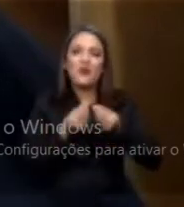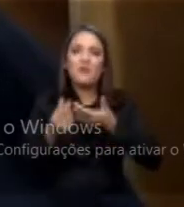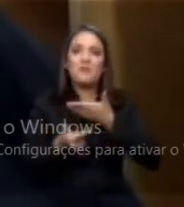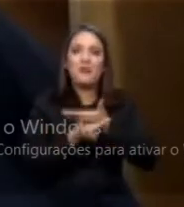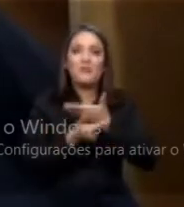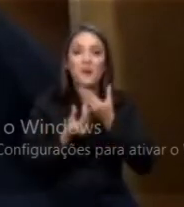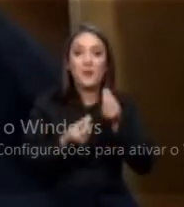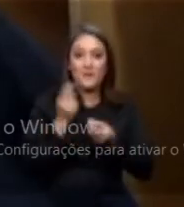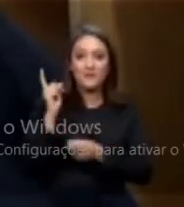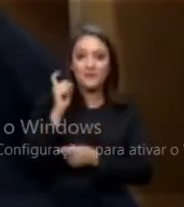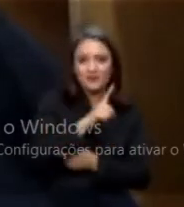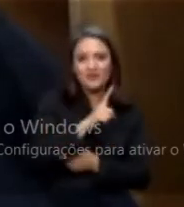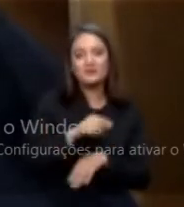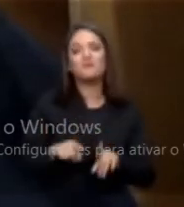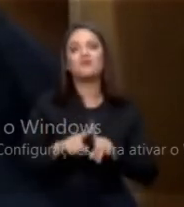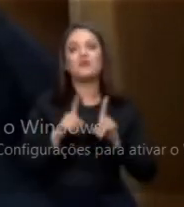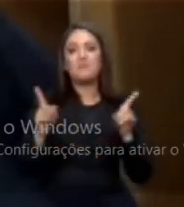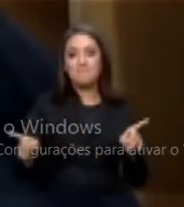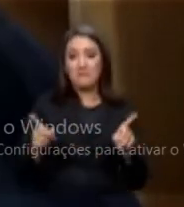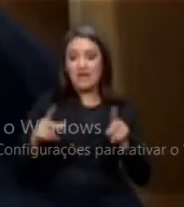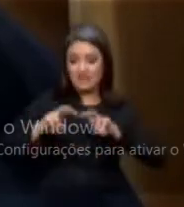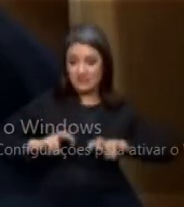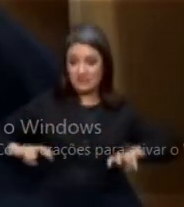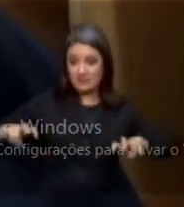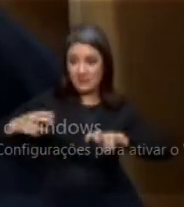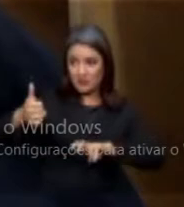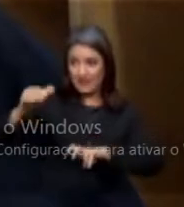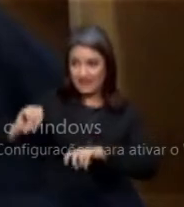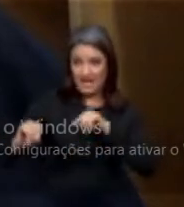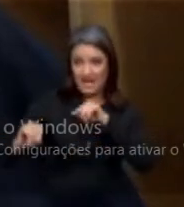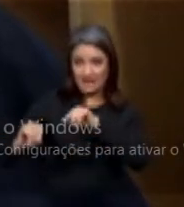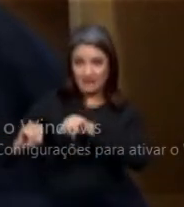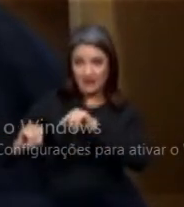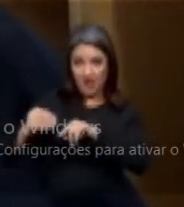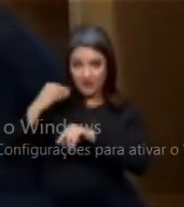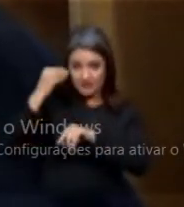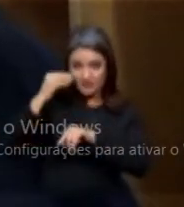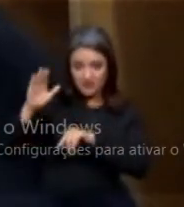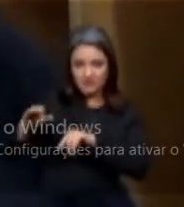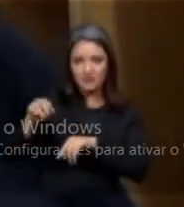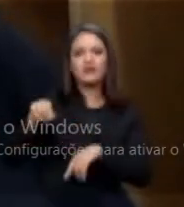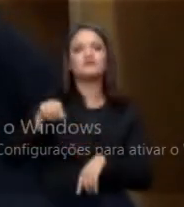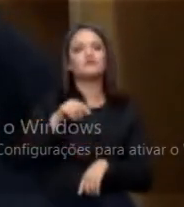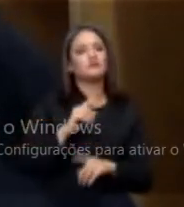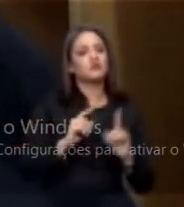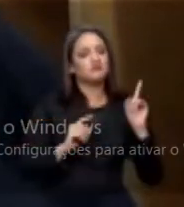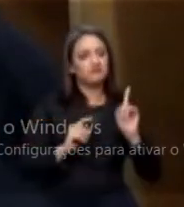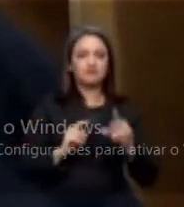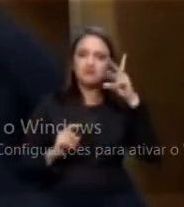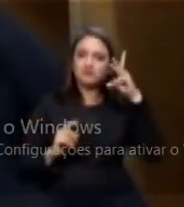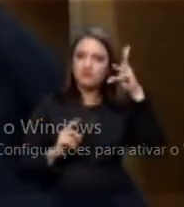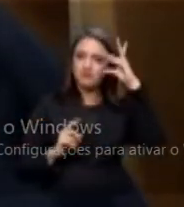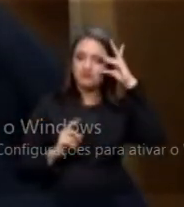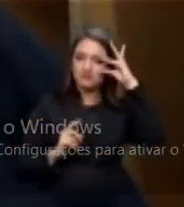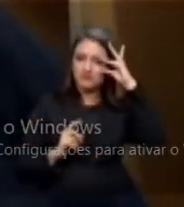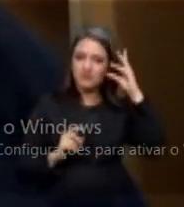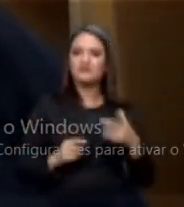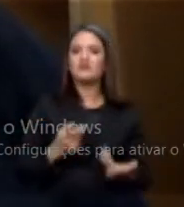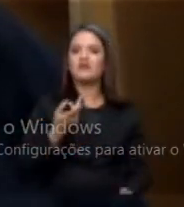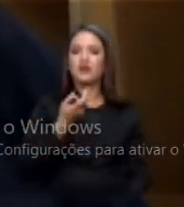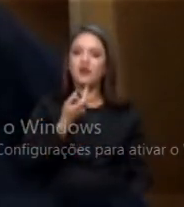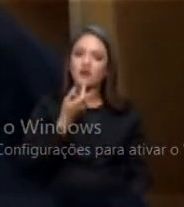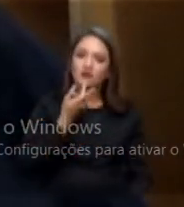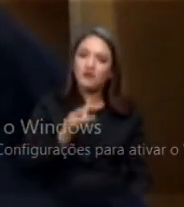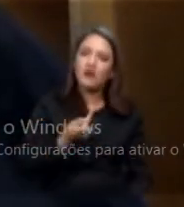Vossa Excelência terá deles a certeza de que possa ser um portador dos ideais constitucionais que Suas